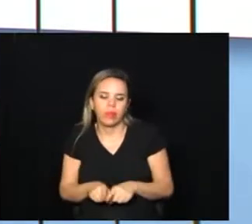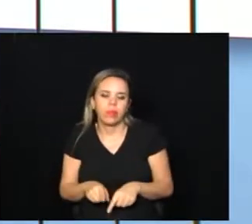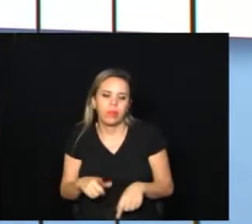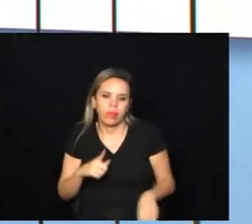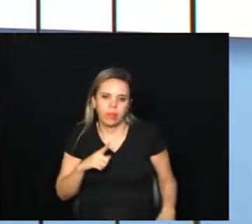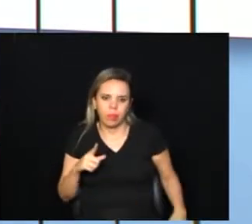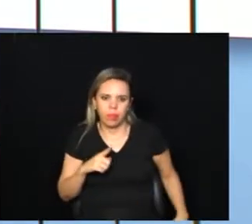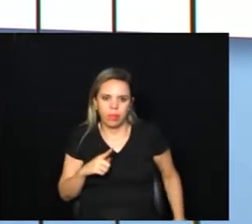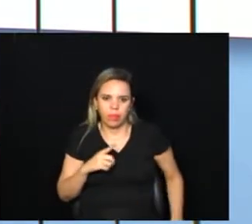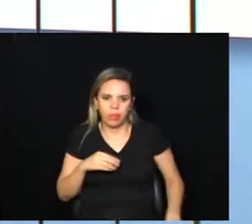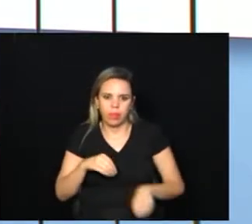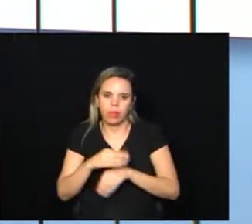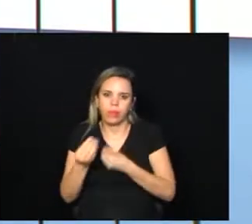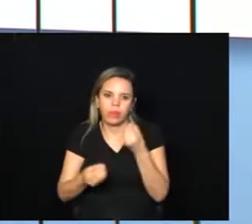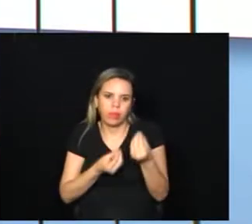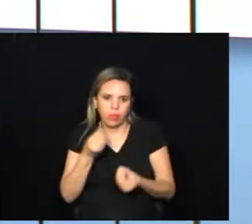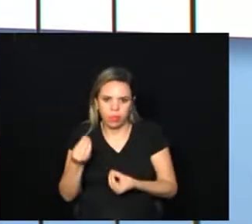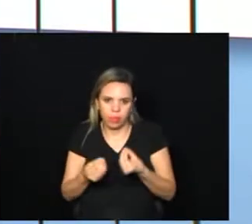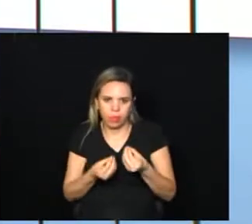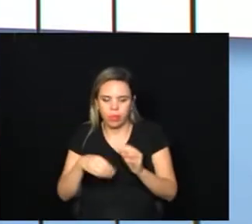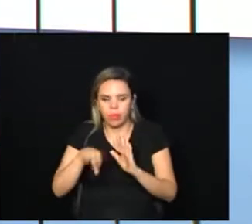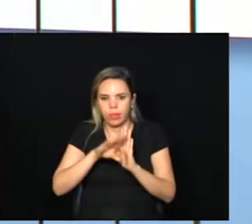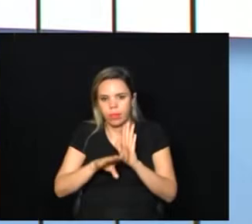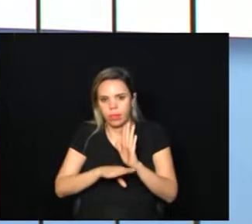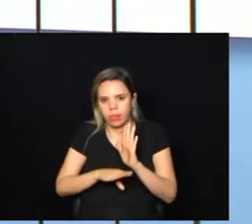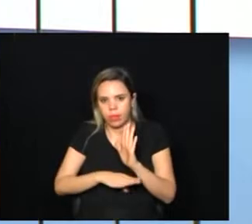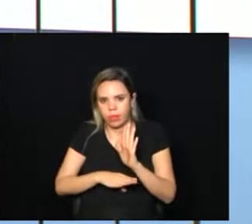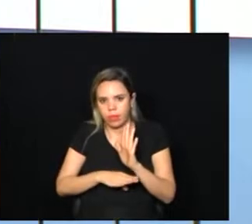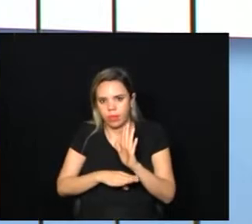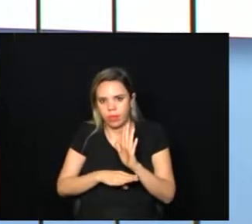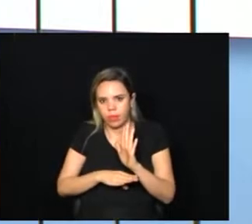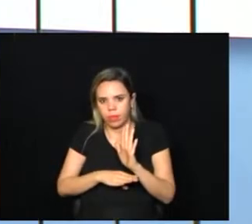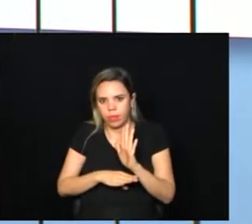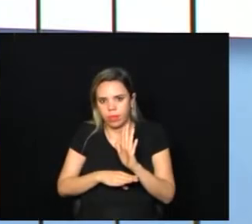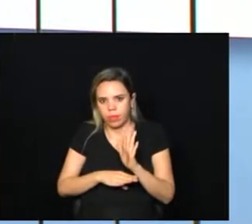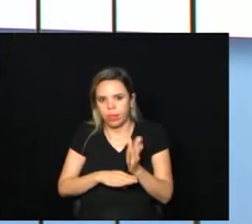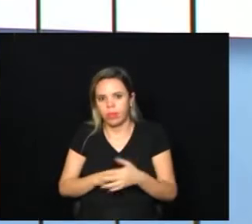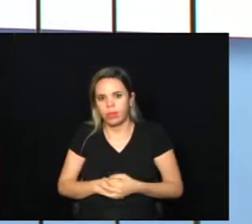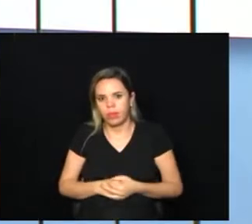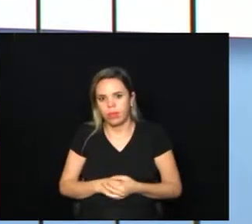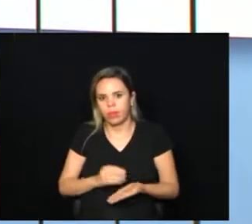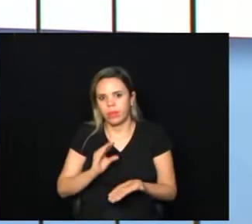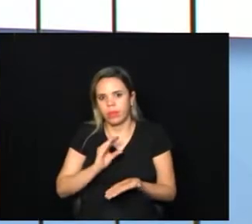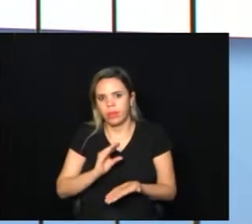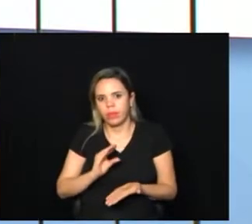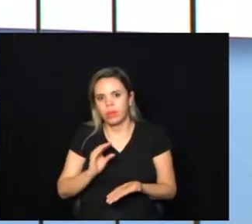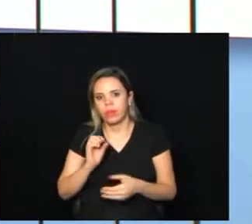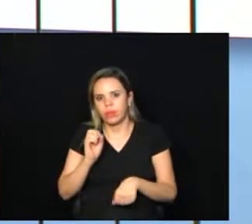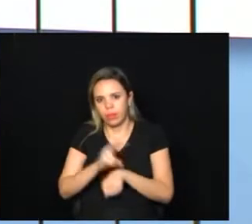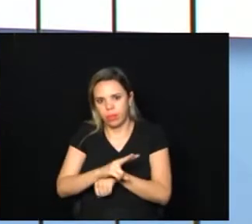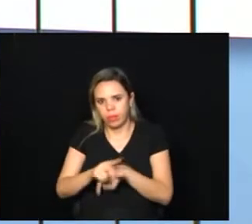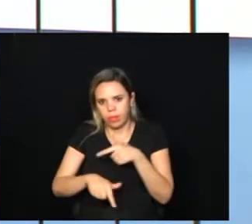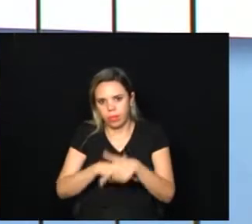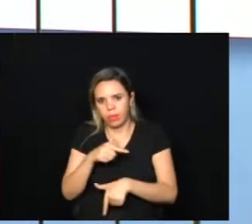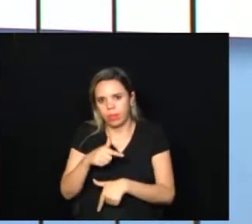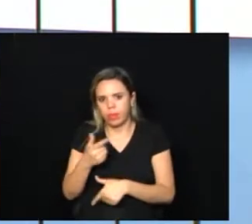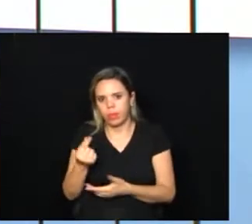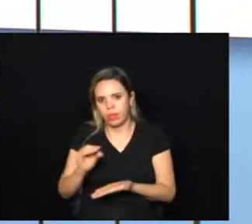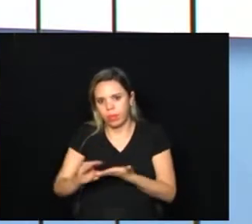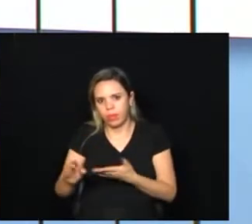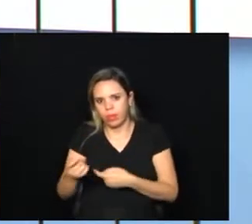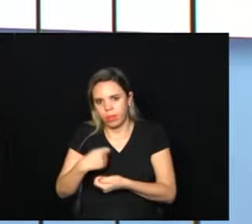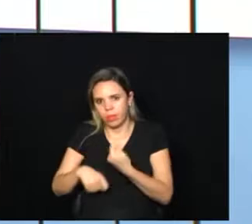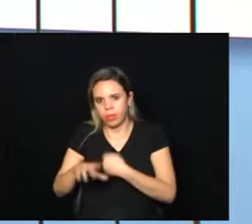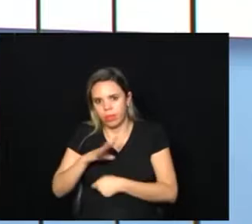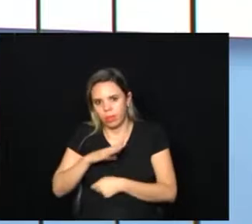aí a gente traz como vai ser esse programa que vai injetar aí mais emprego e também mais dinheiro na nossa